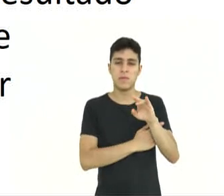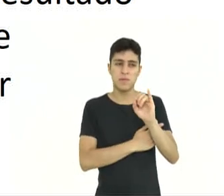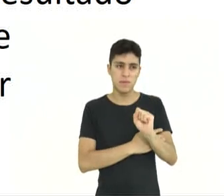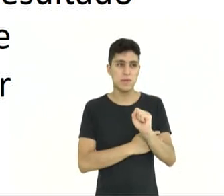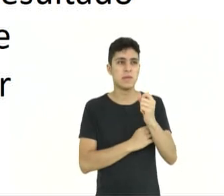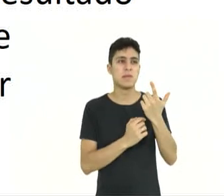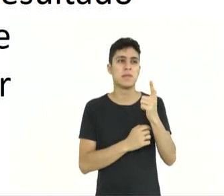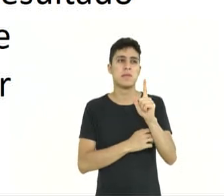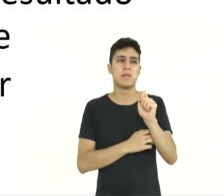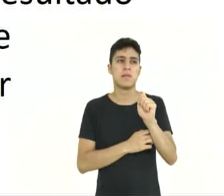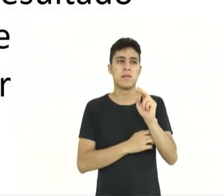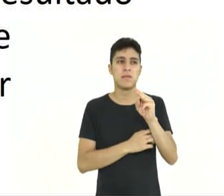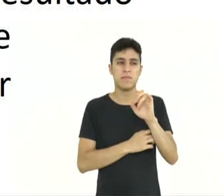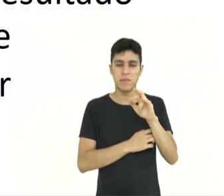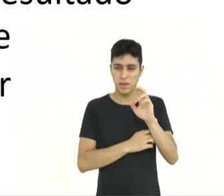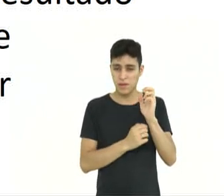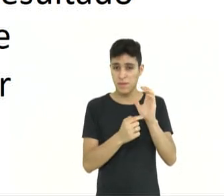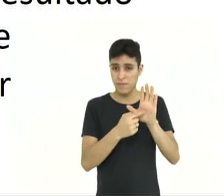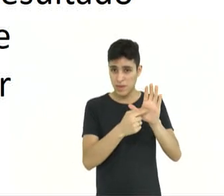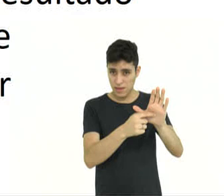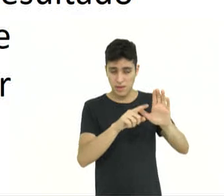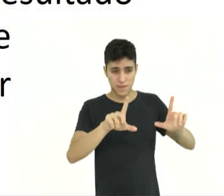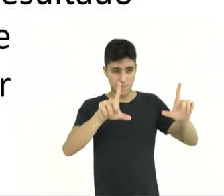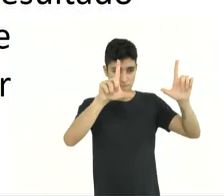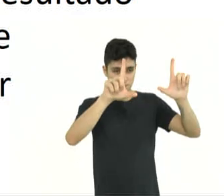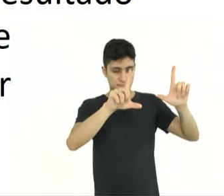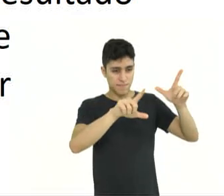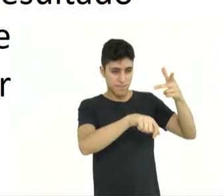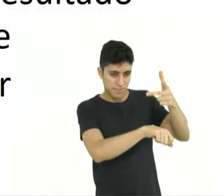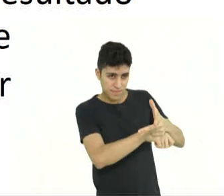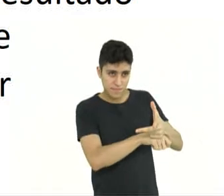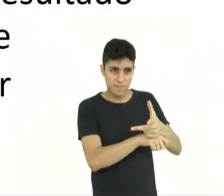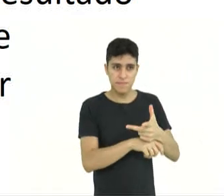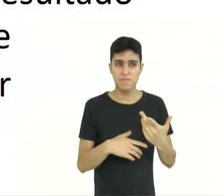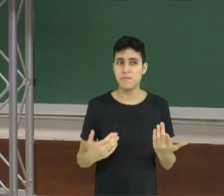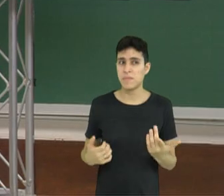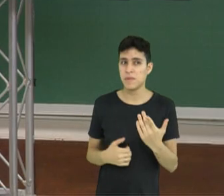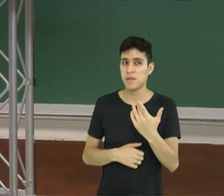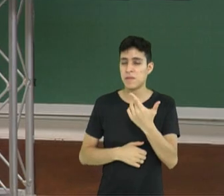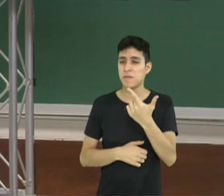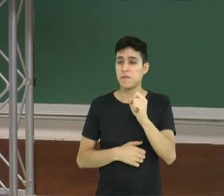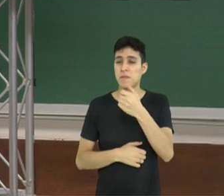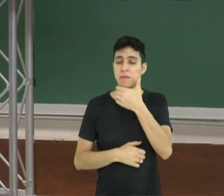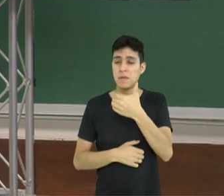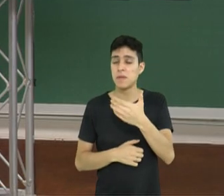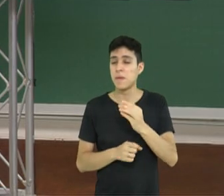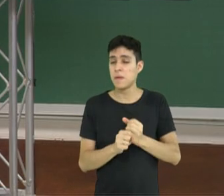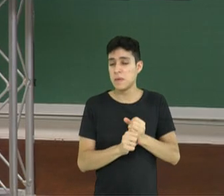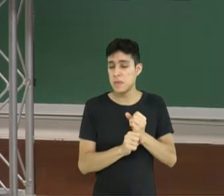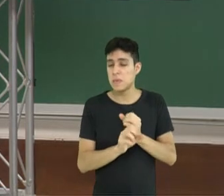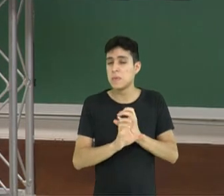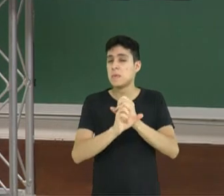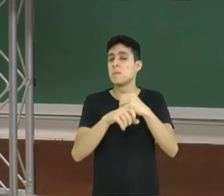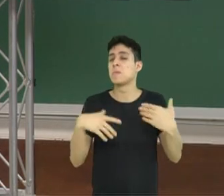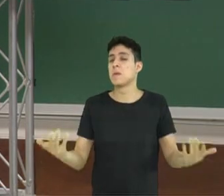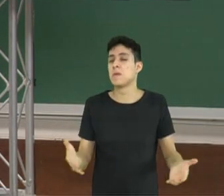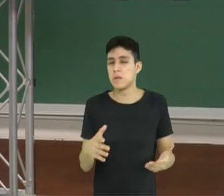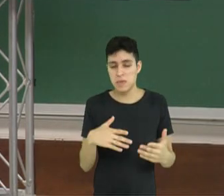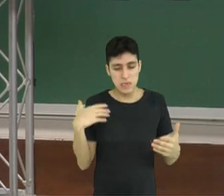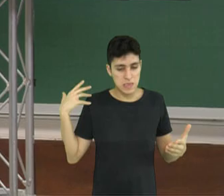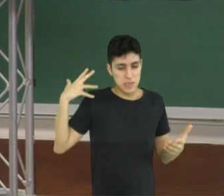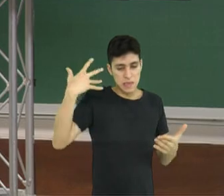exibição pública cinematográfica em18 dezembro está chegando quantos anos vai ter aí calcula aí